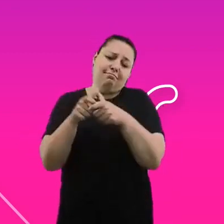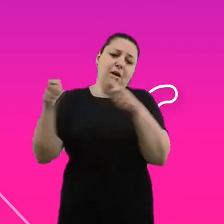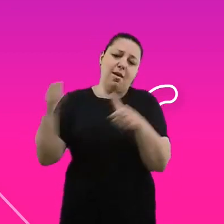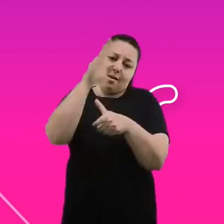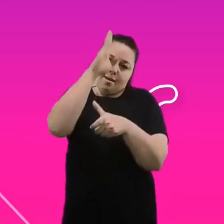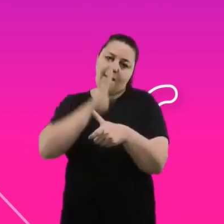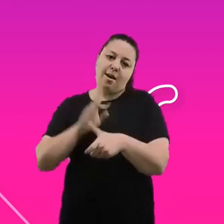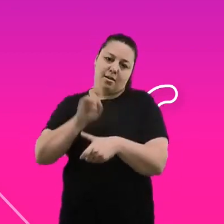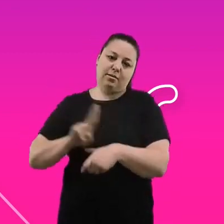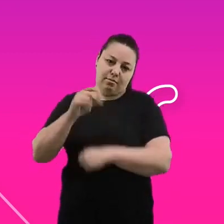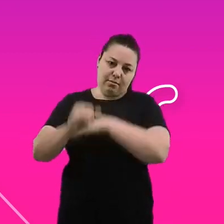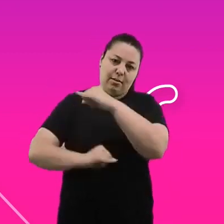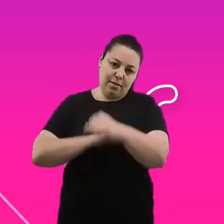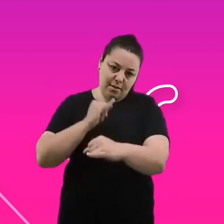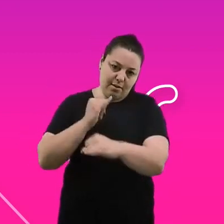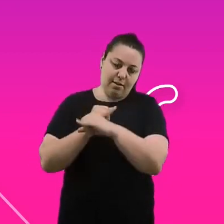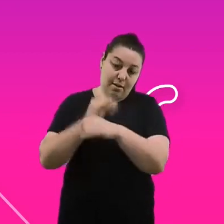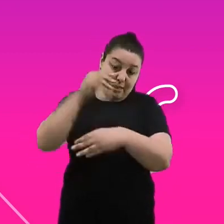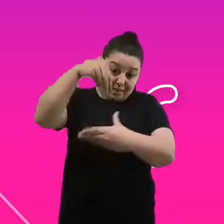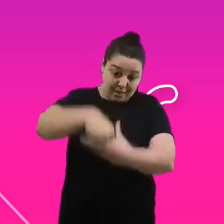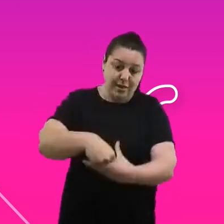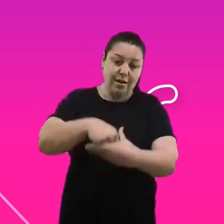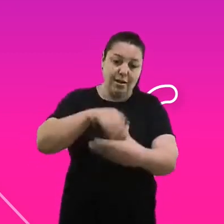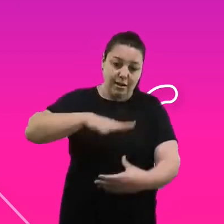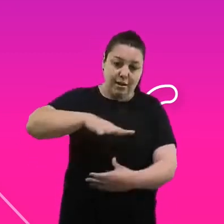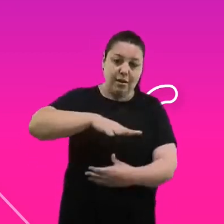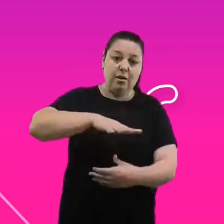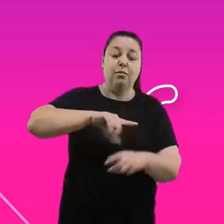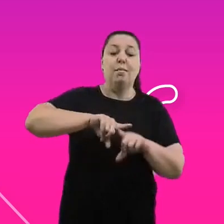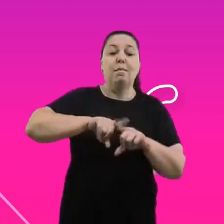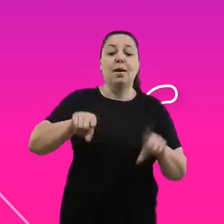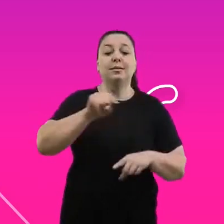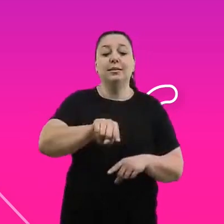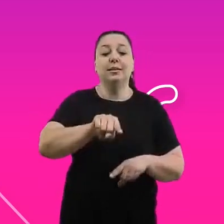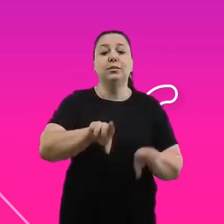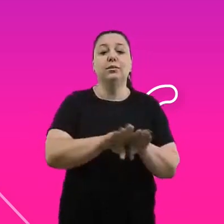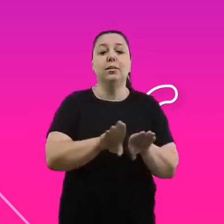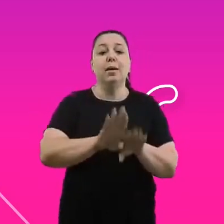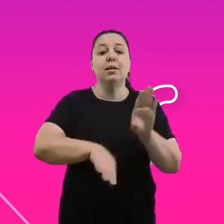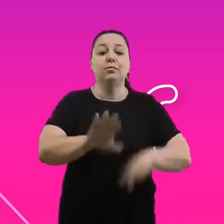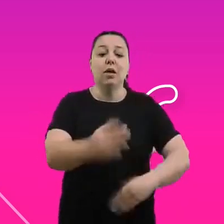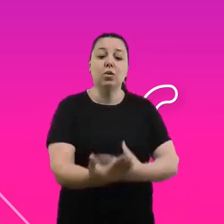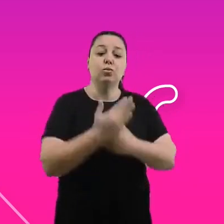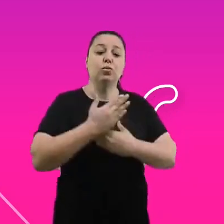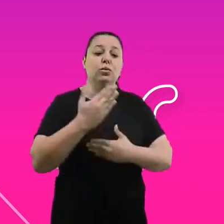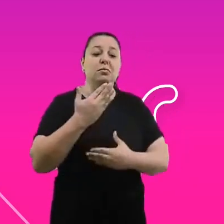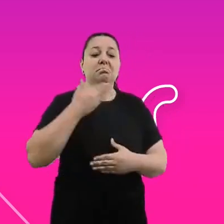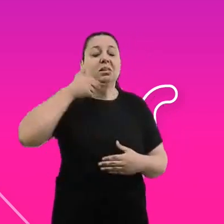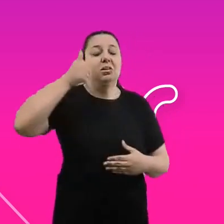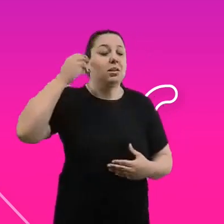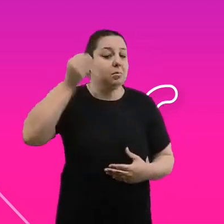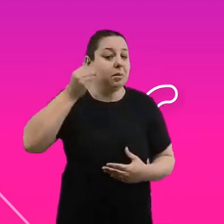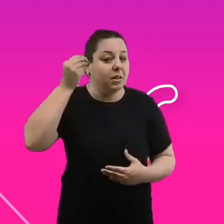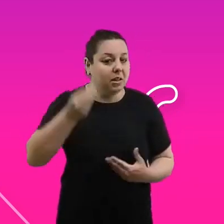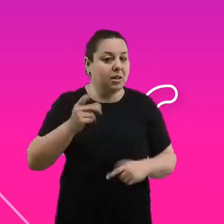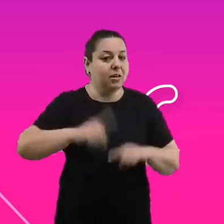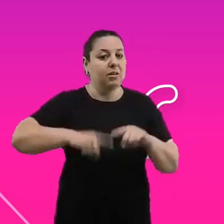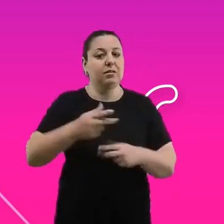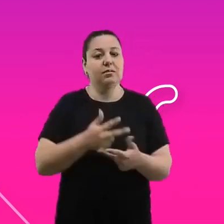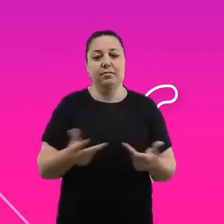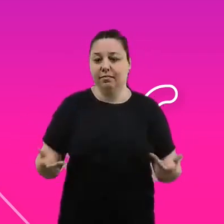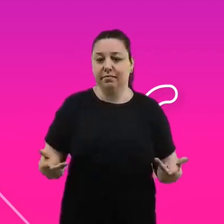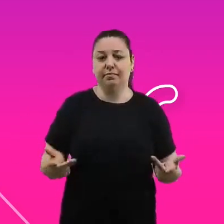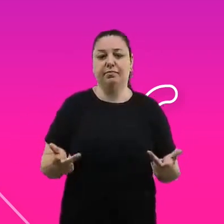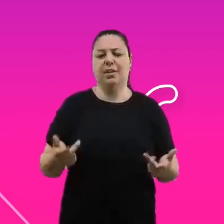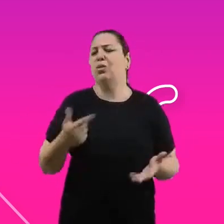esses dados, eles são usados também para melhorar a nossa experiência naquele próprio serviço. E aí eu não tô dizendo se a gente usa bem ou mal, a gente